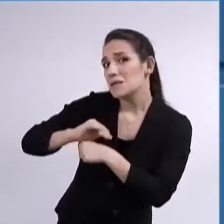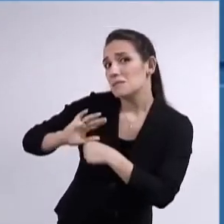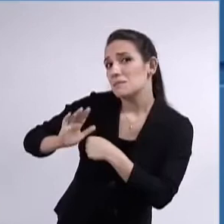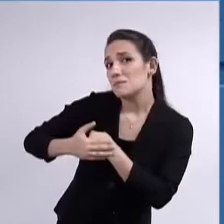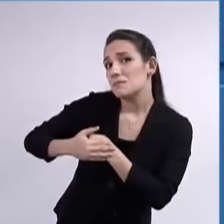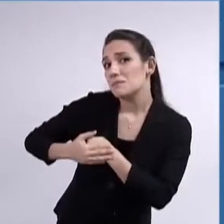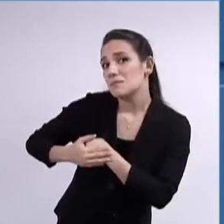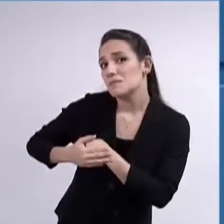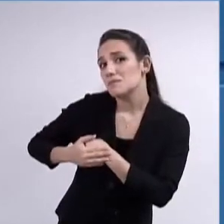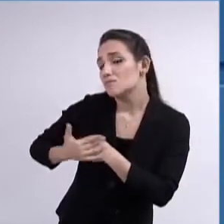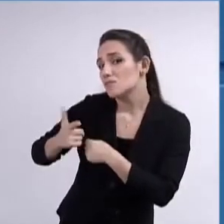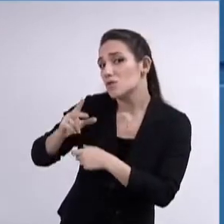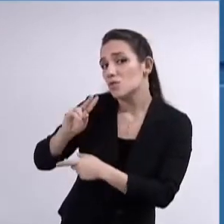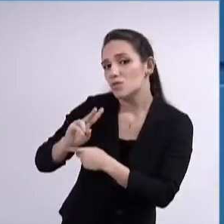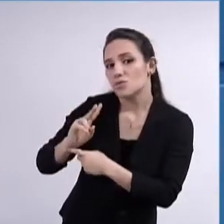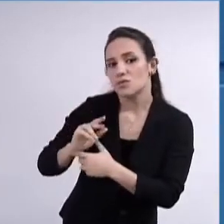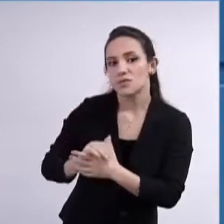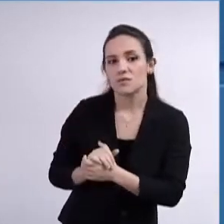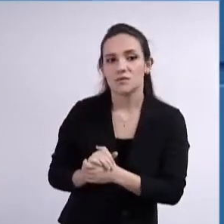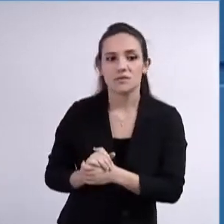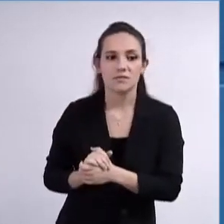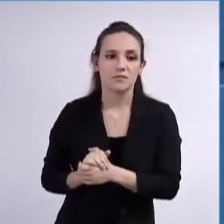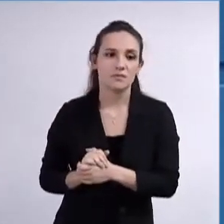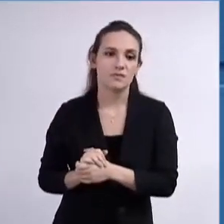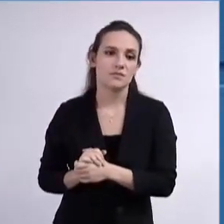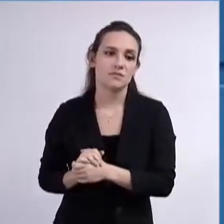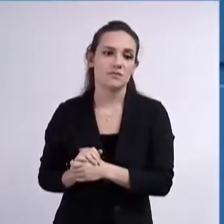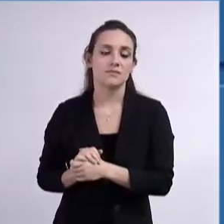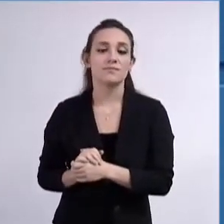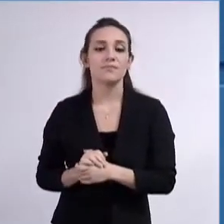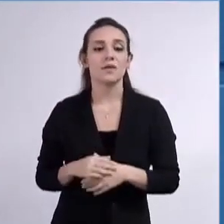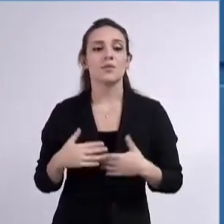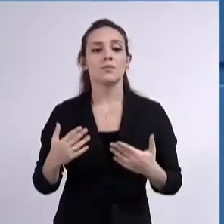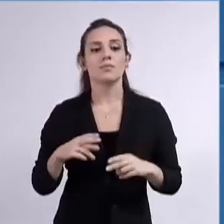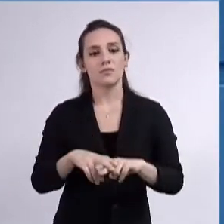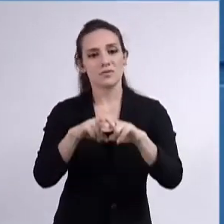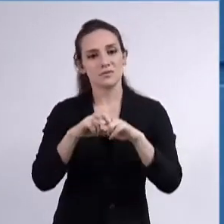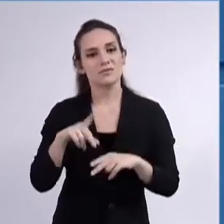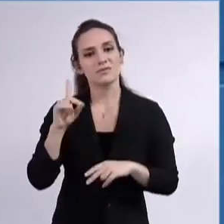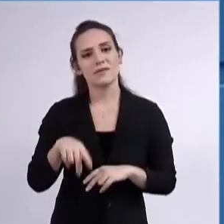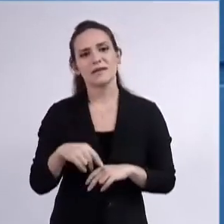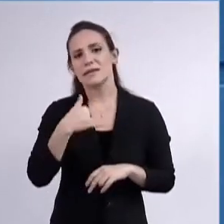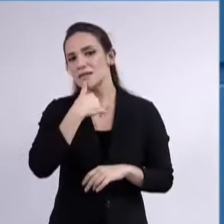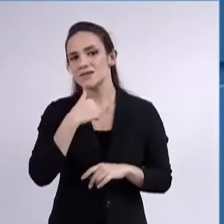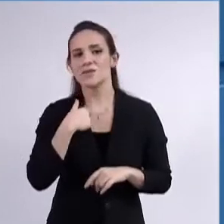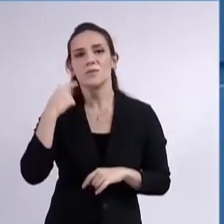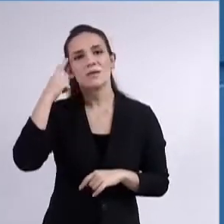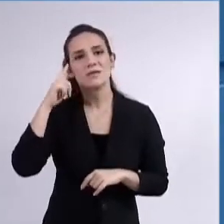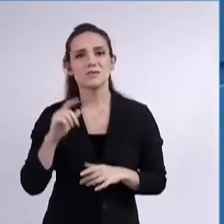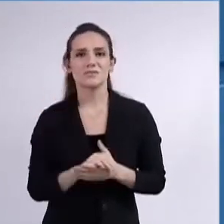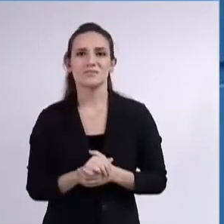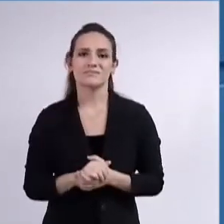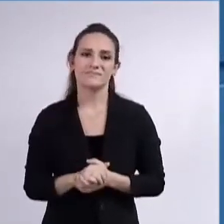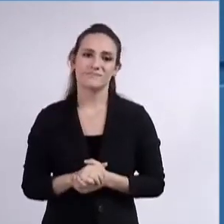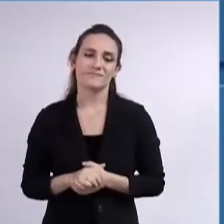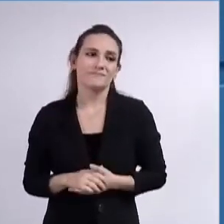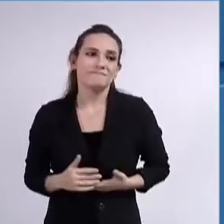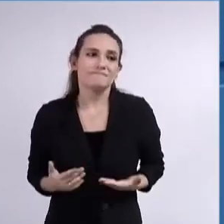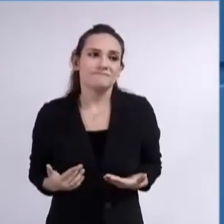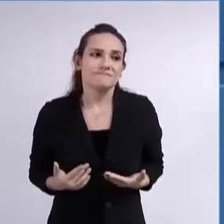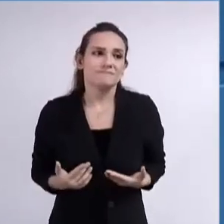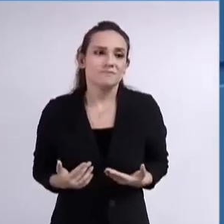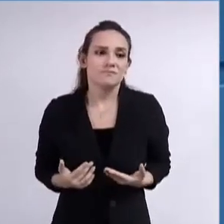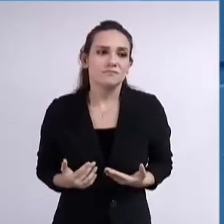gente sequer tem controle, como o senhor citou aí a questão da baleia azul. Infelizmente, eu penso que nós não temos, a